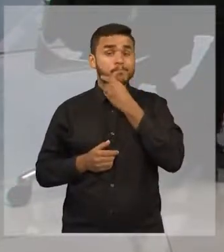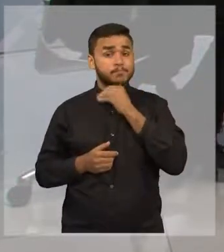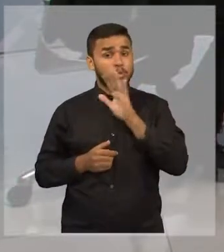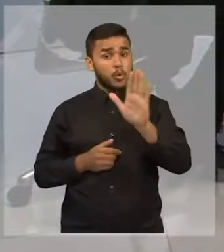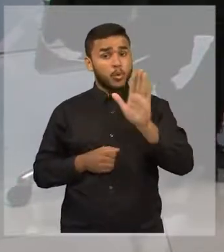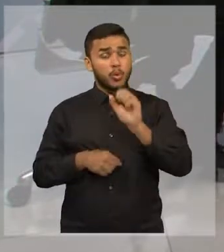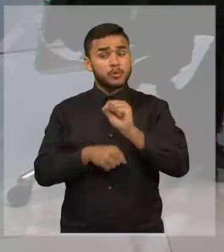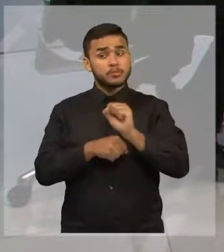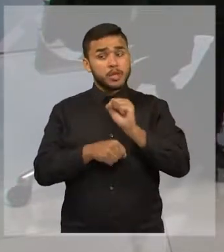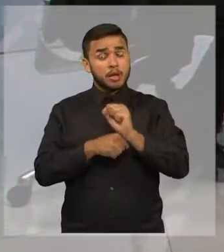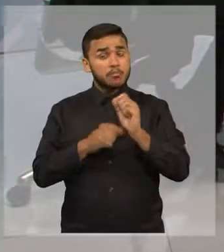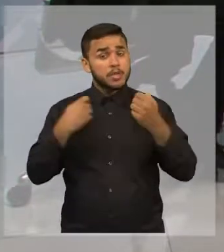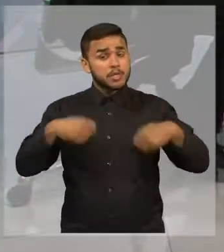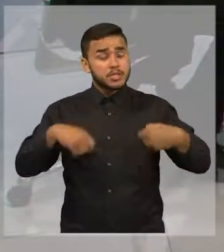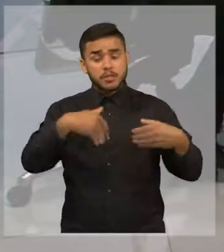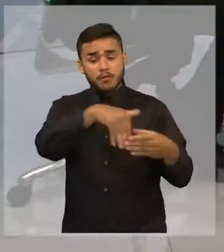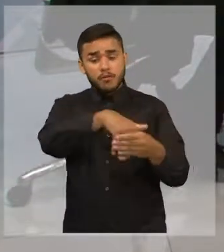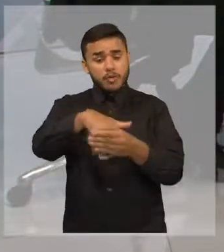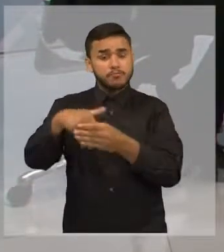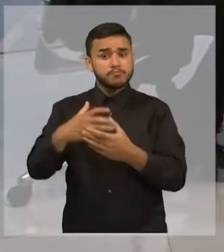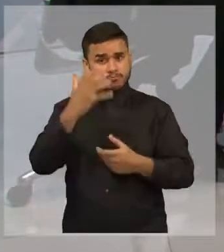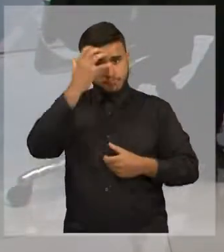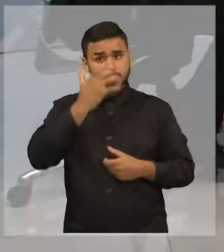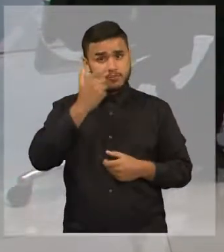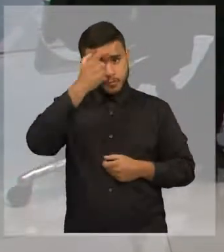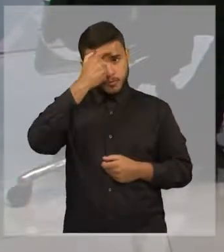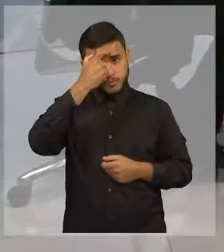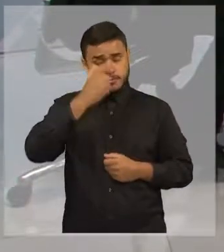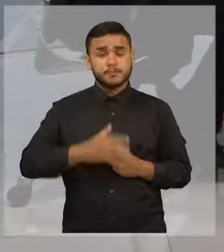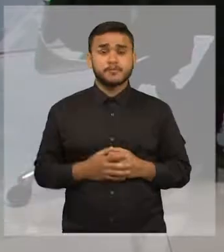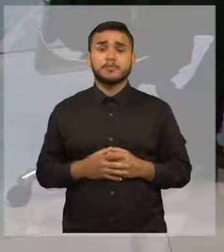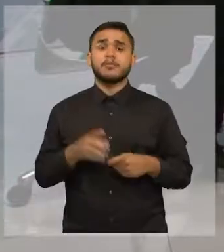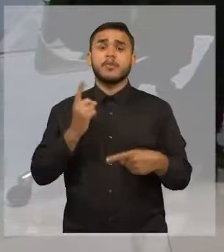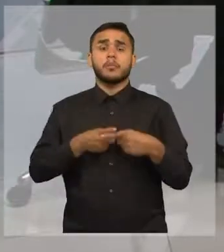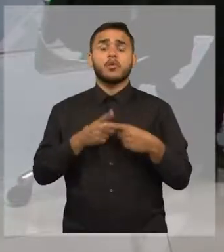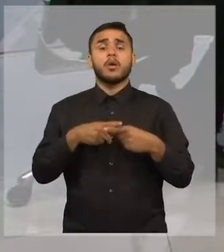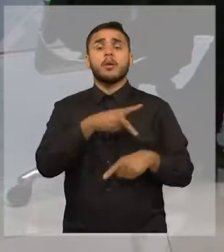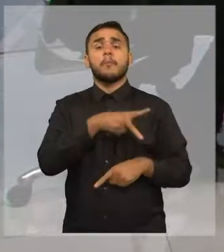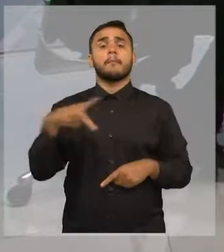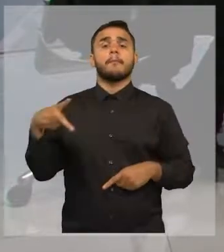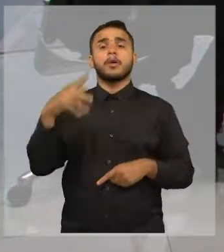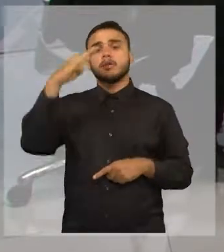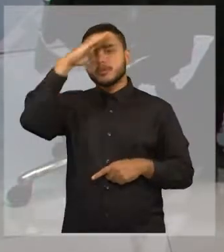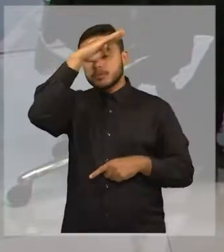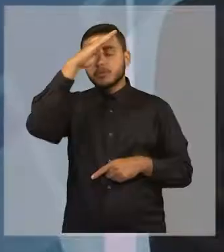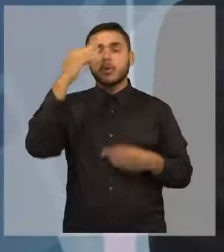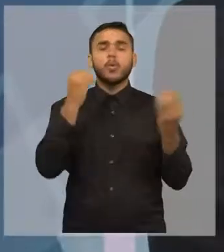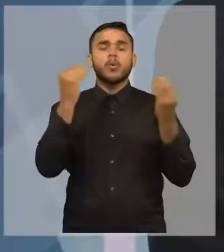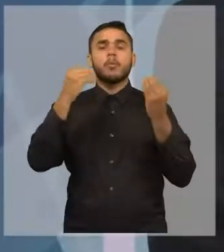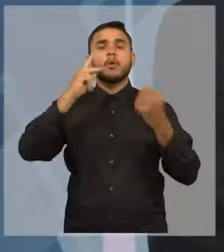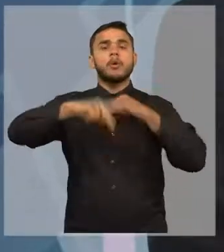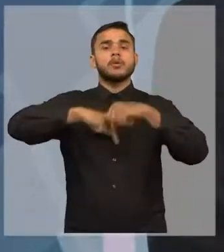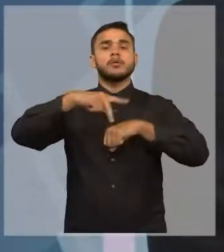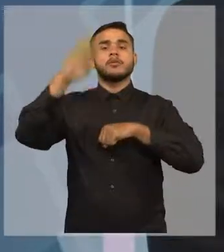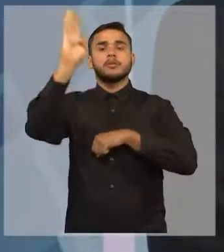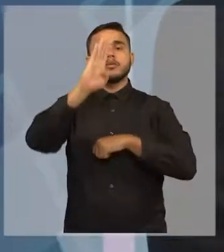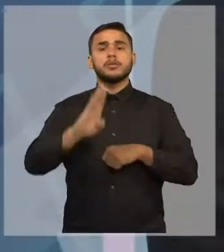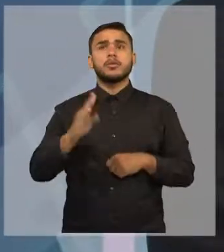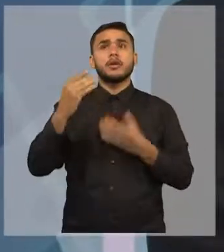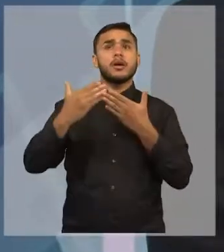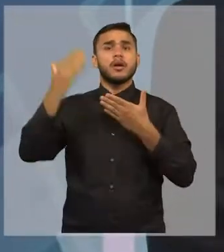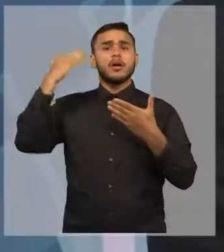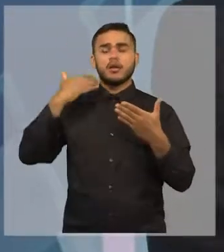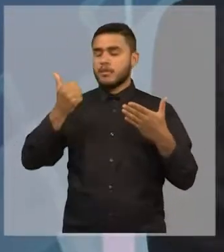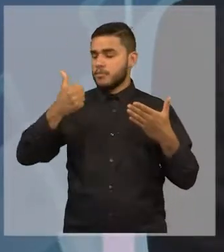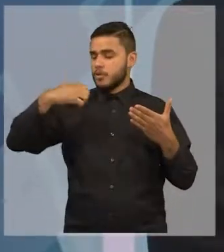destino. Na realidade, o presidente, ele representa uma síntese do Brasil